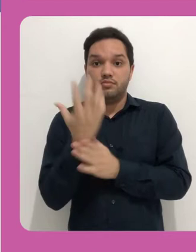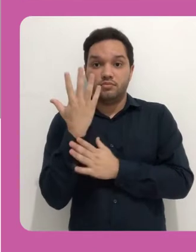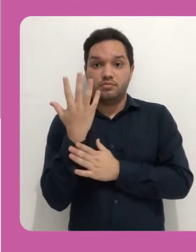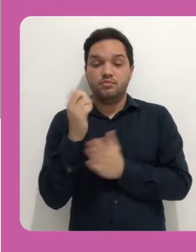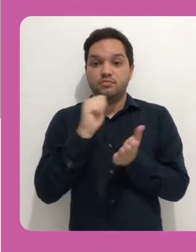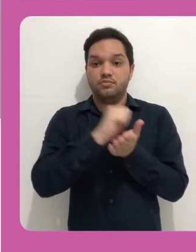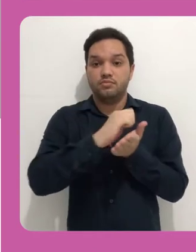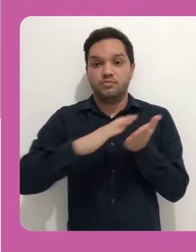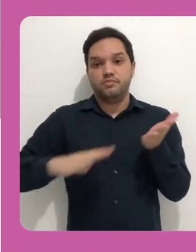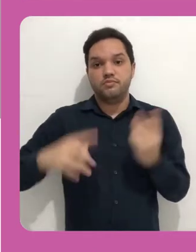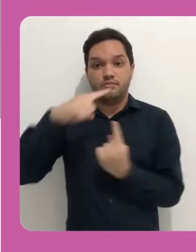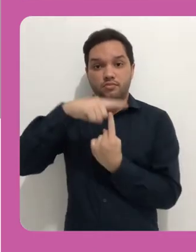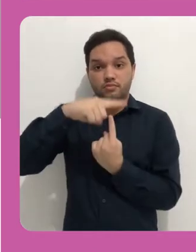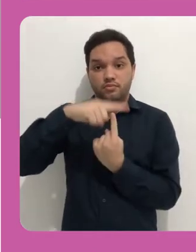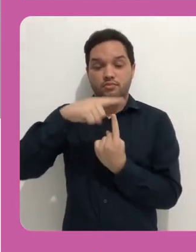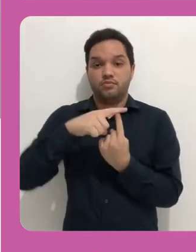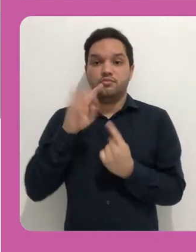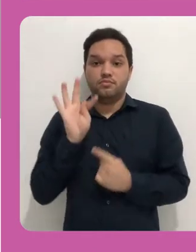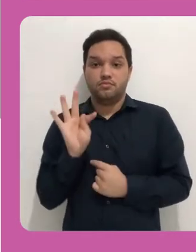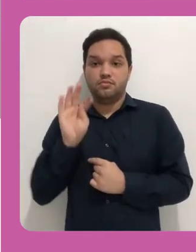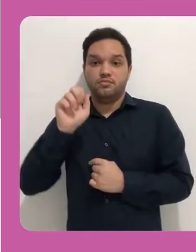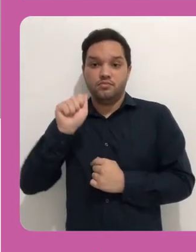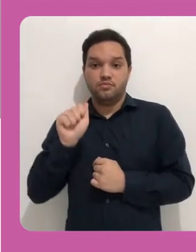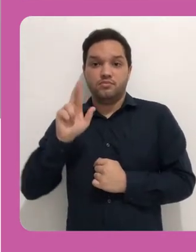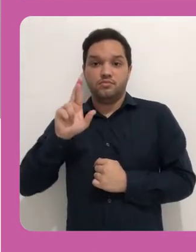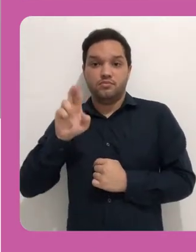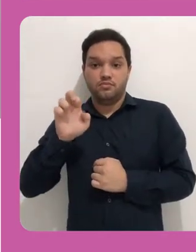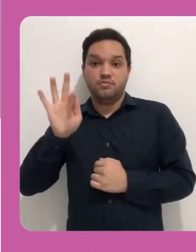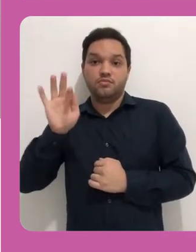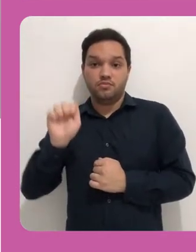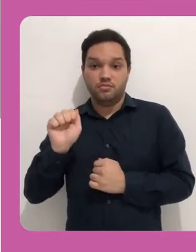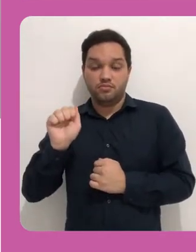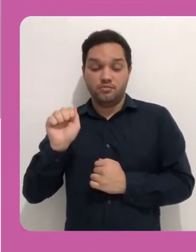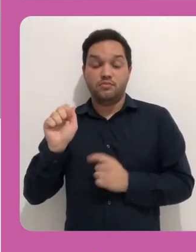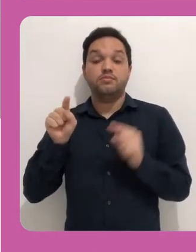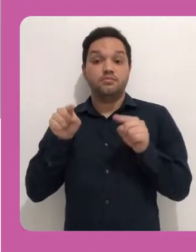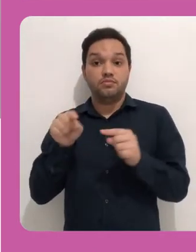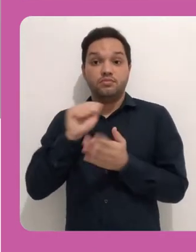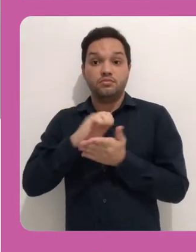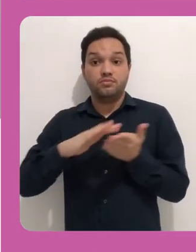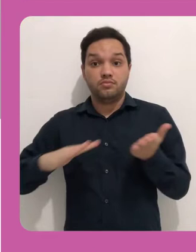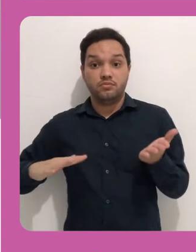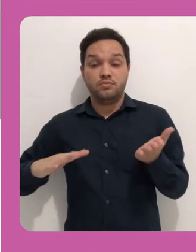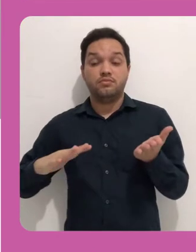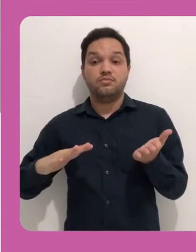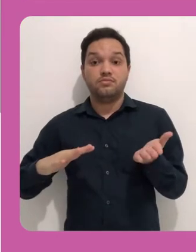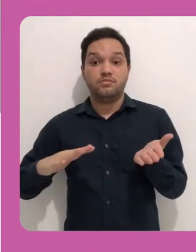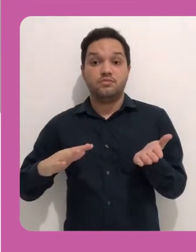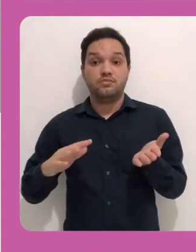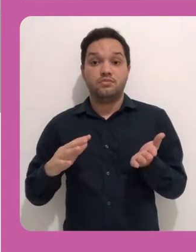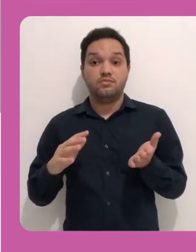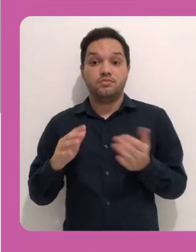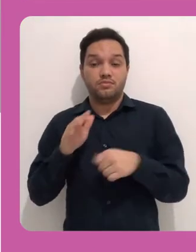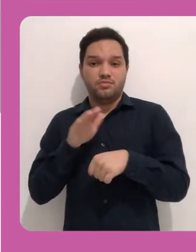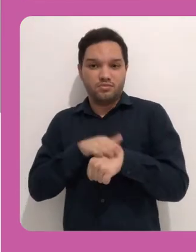Essa atividade, então, eu vou chamar aqui de avaliação 1,